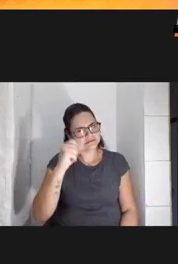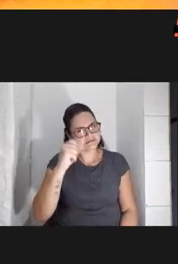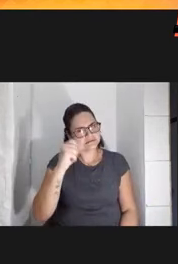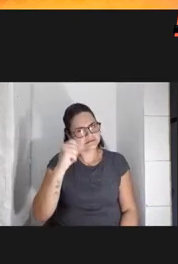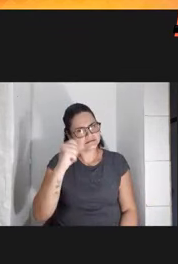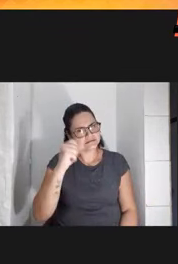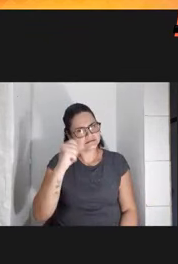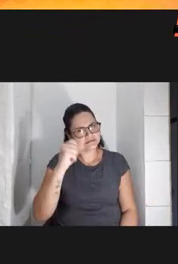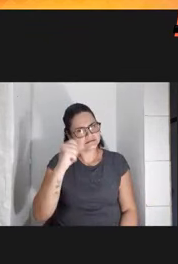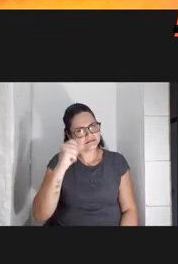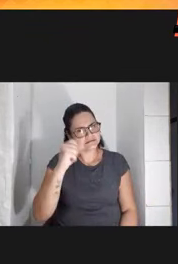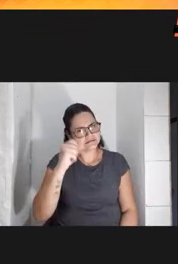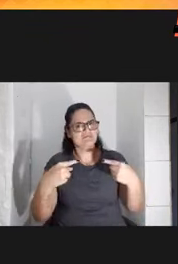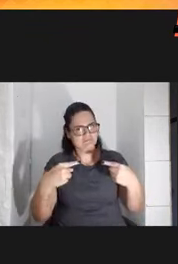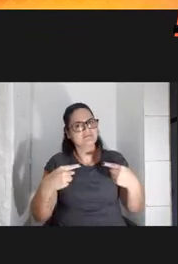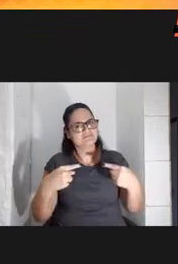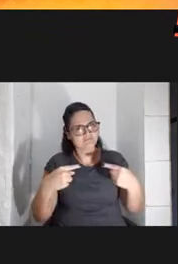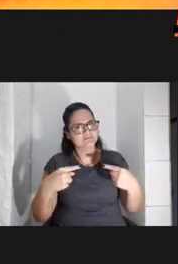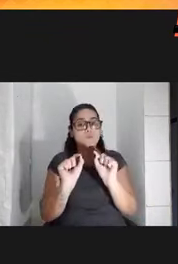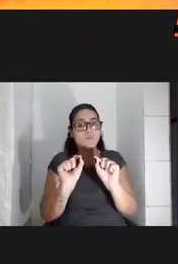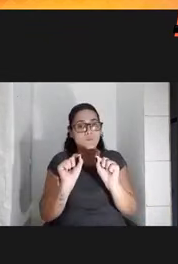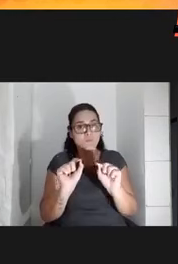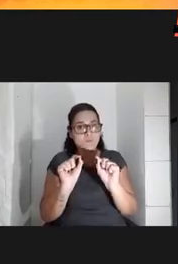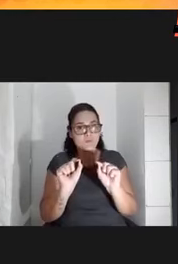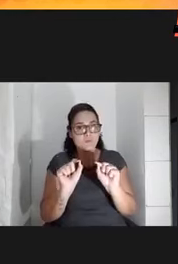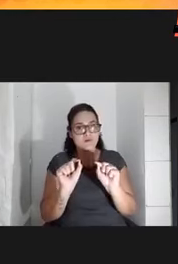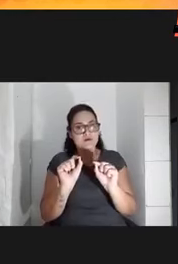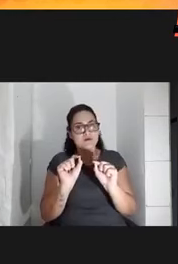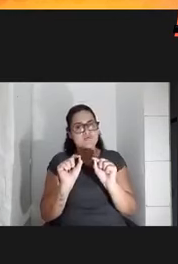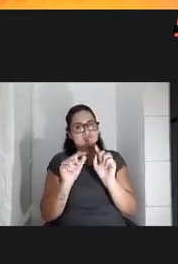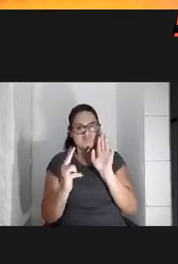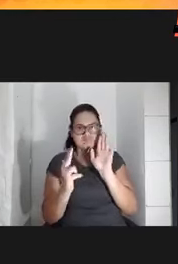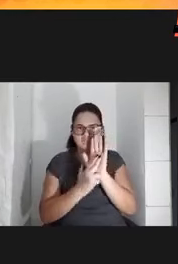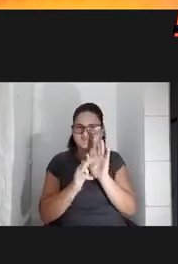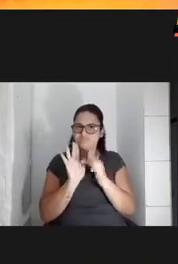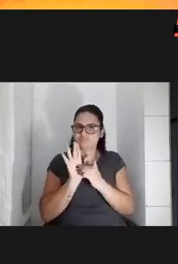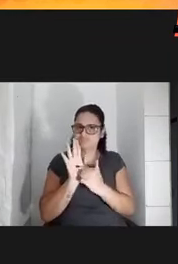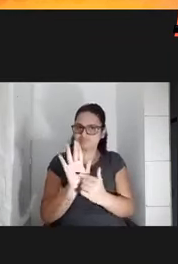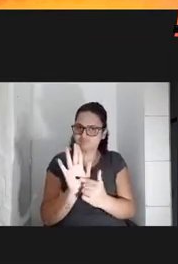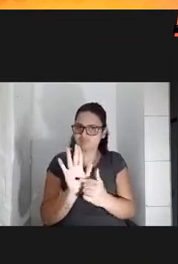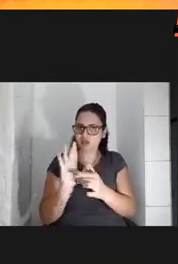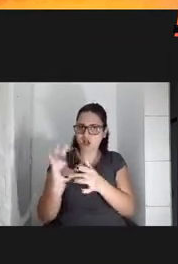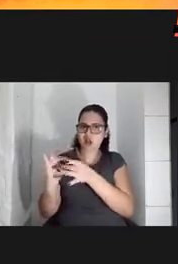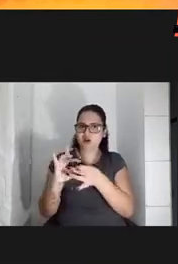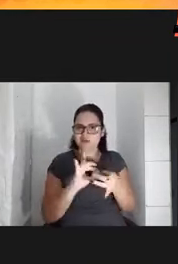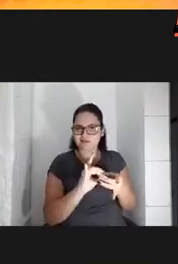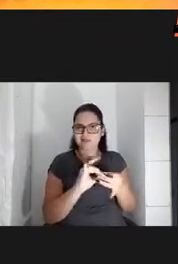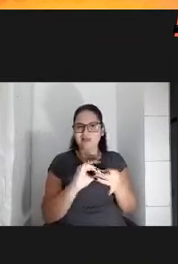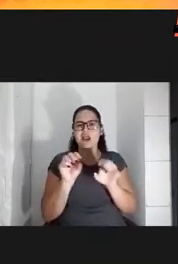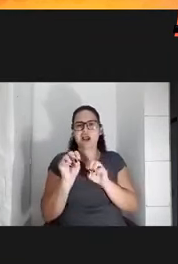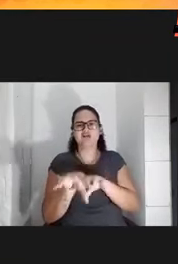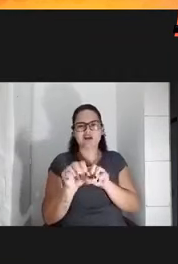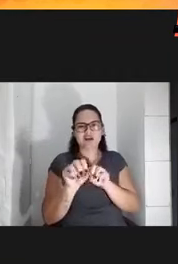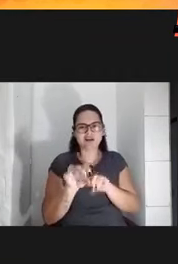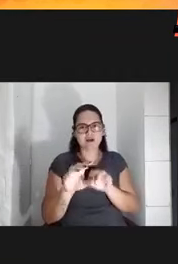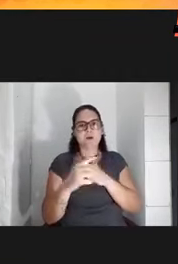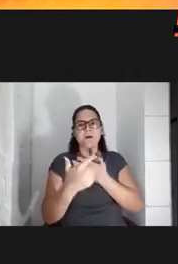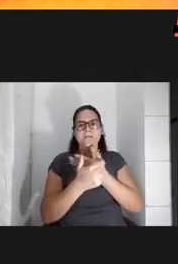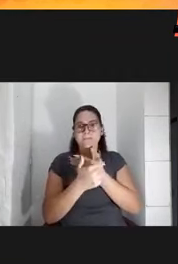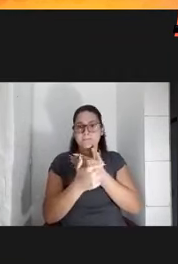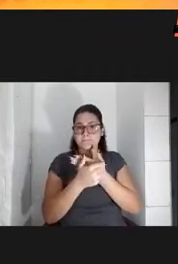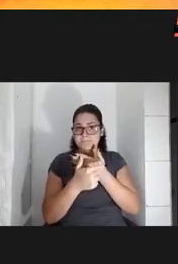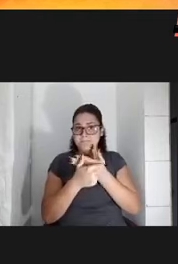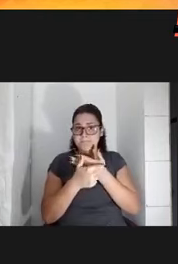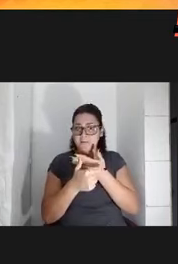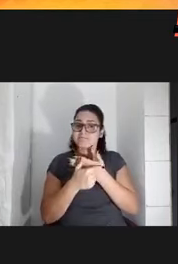educação assumam, né, nesse contexto educacional, o papel que lhes é devido,